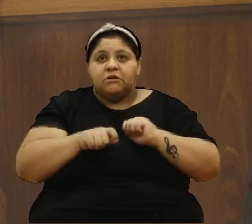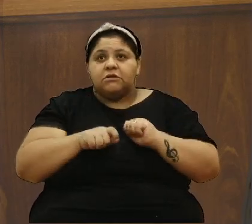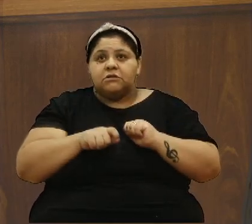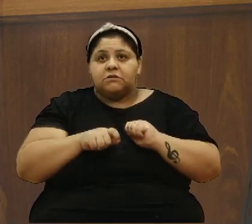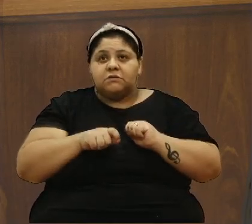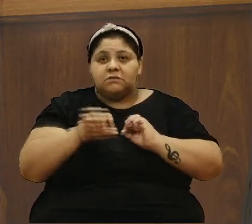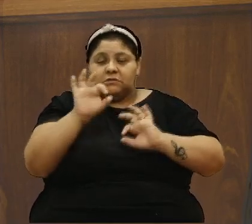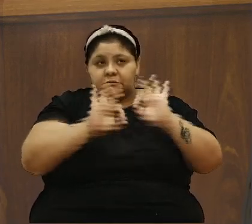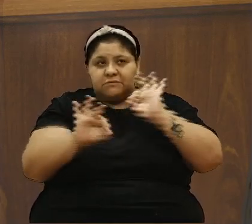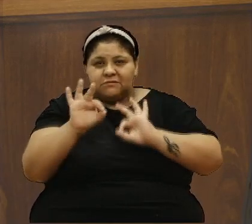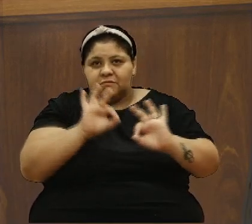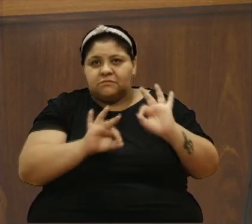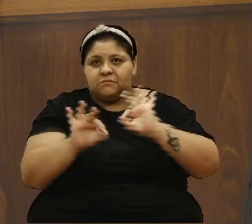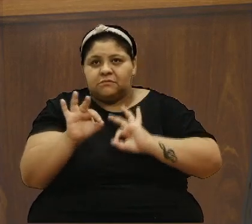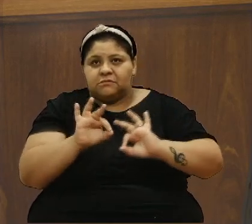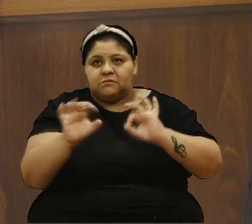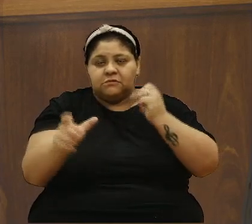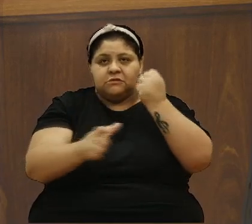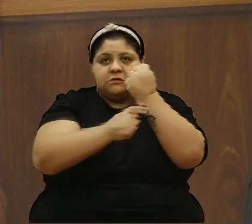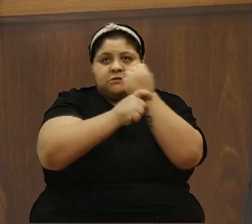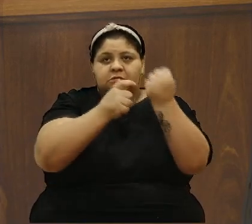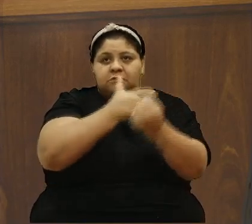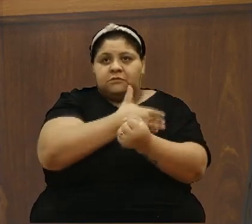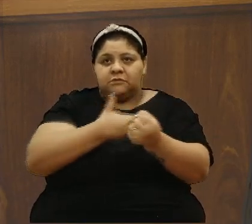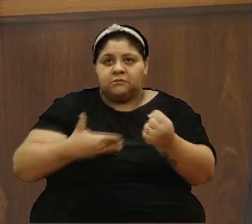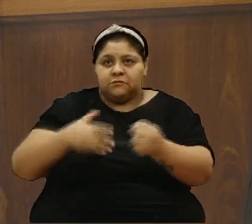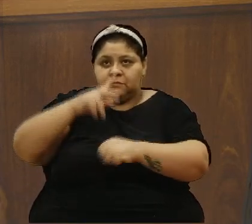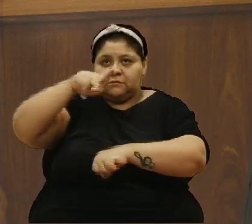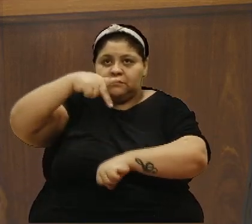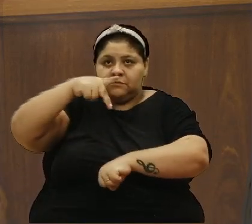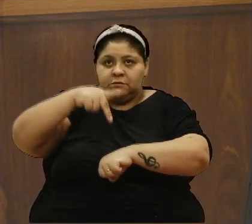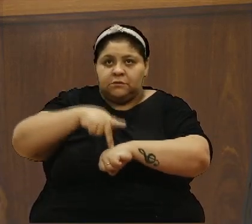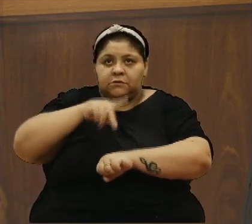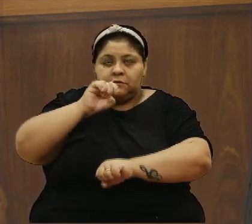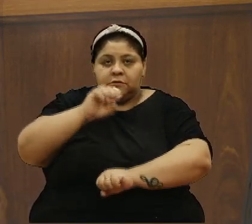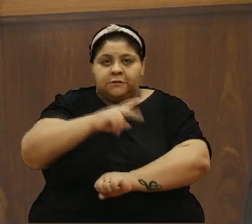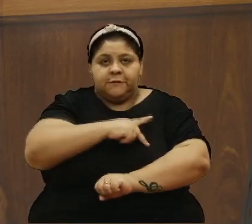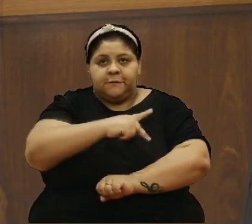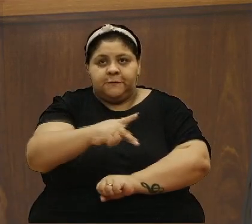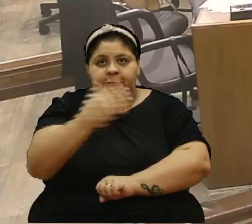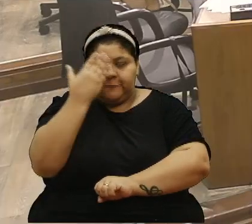reorganização da segurança pública no nosso país. Era isso, senhor presidente. Muito obrigada.